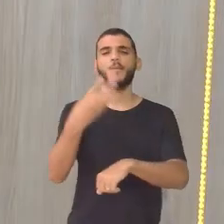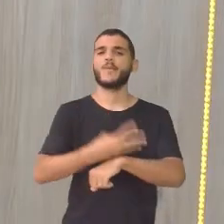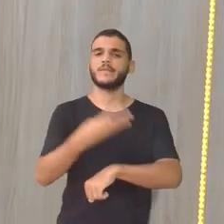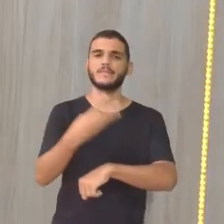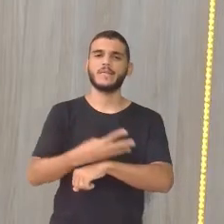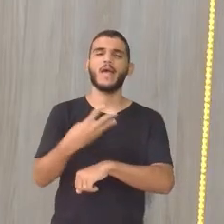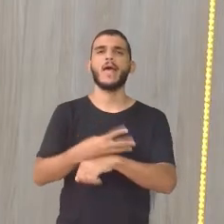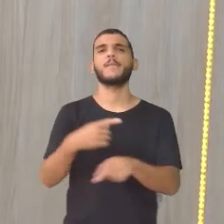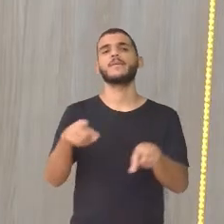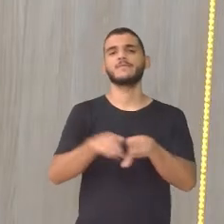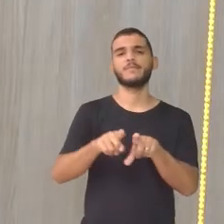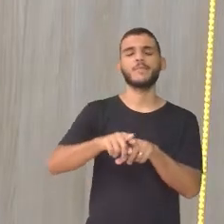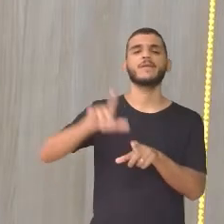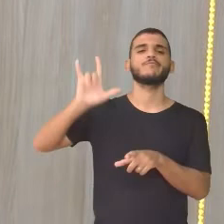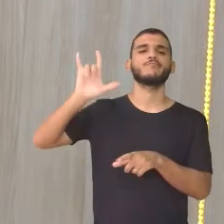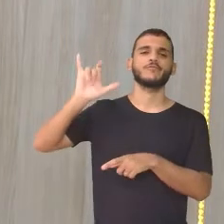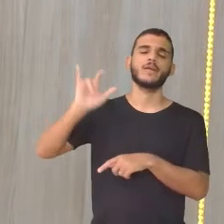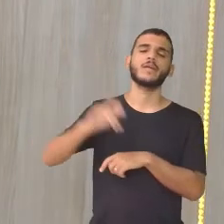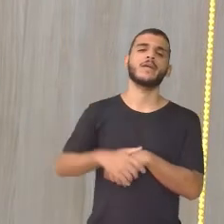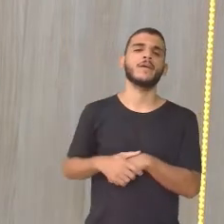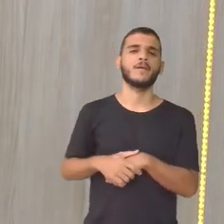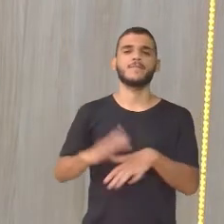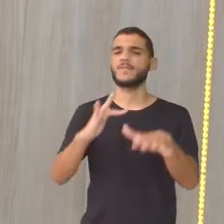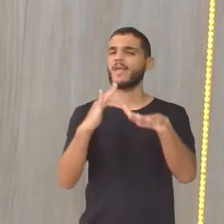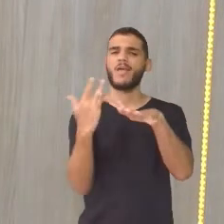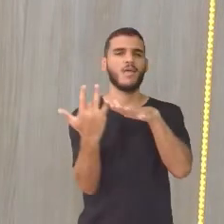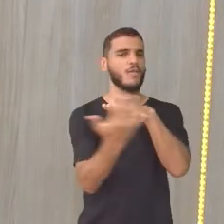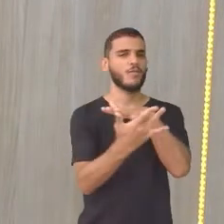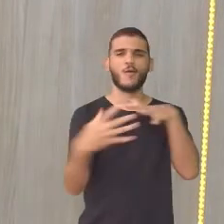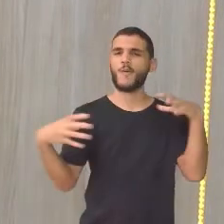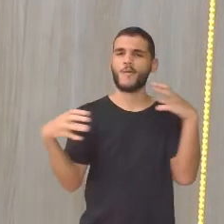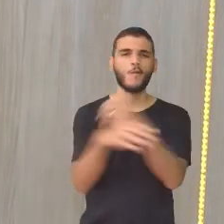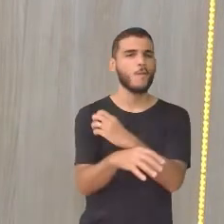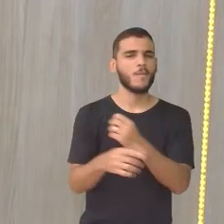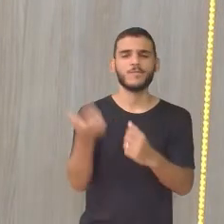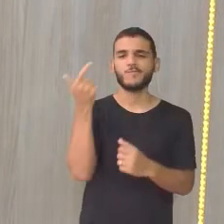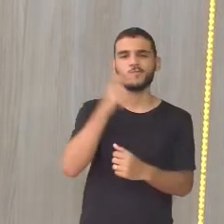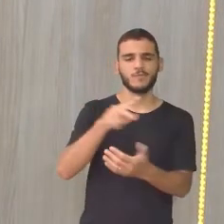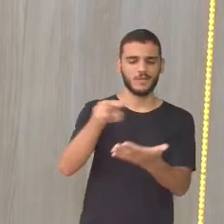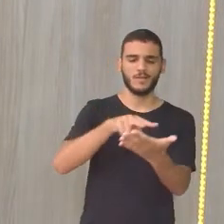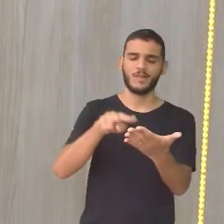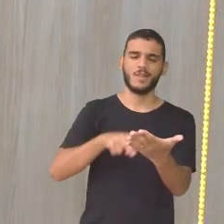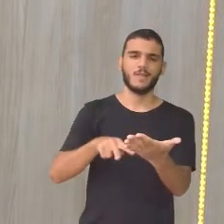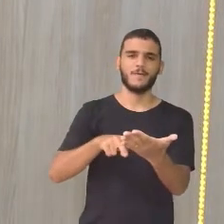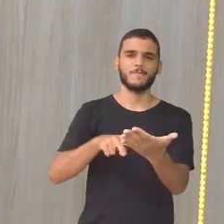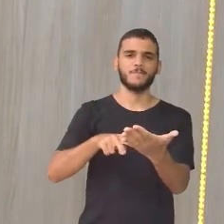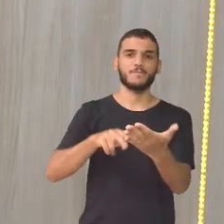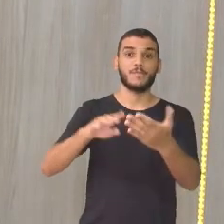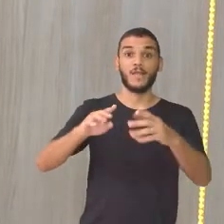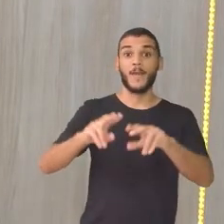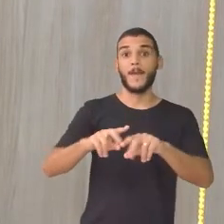no Instagram e em todas as redes sociais que vocês têm esse acesso. Mas nós